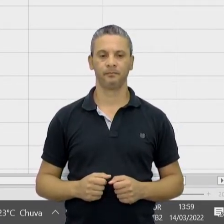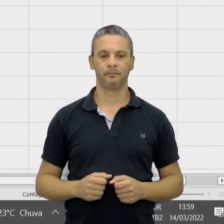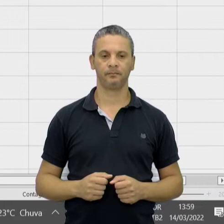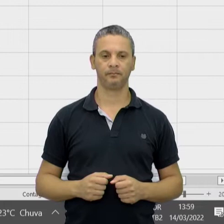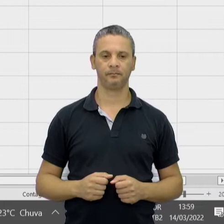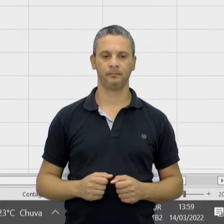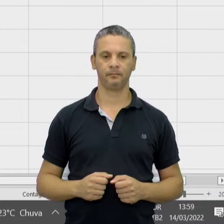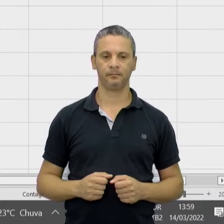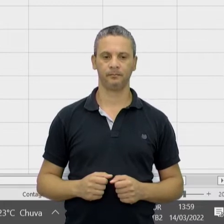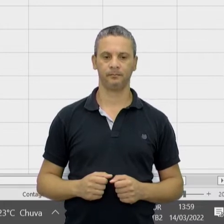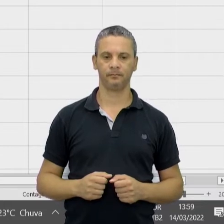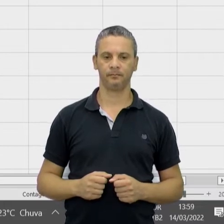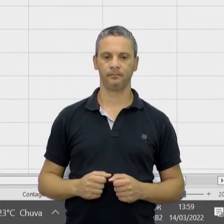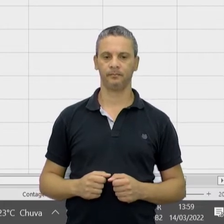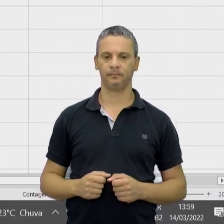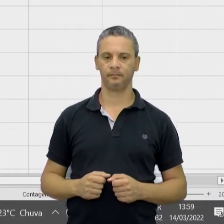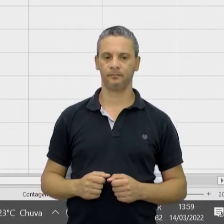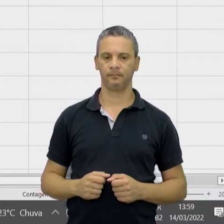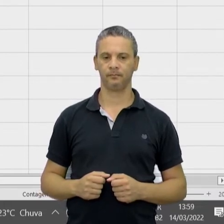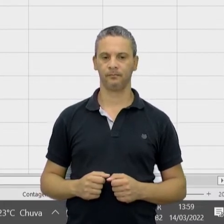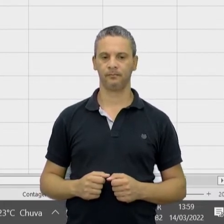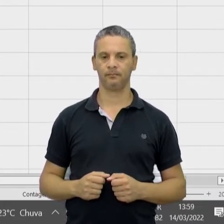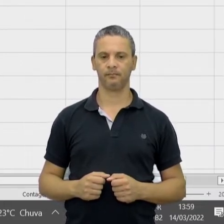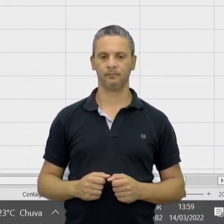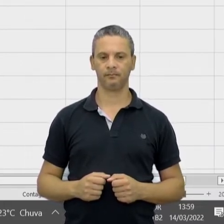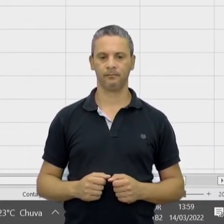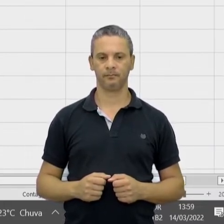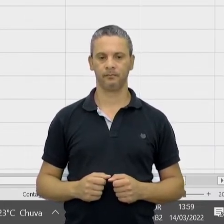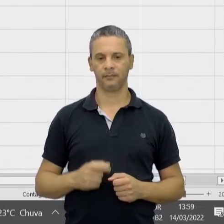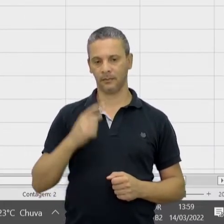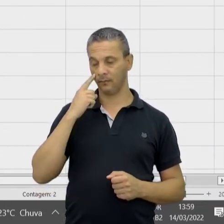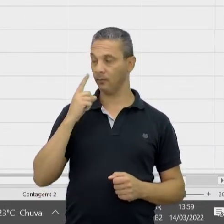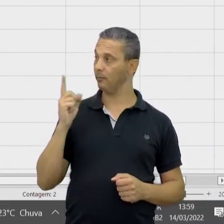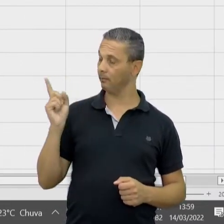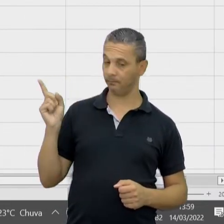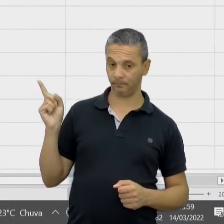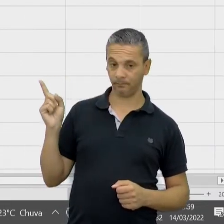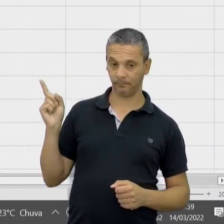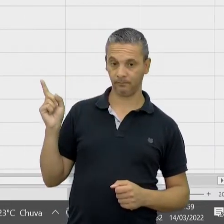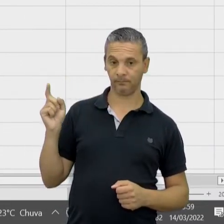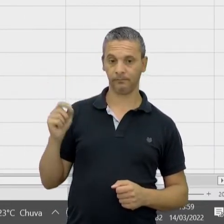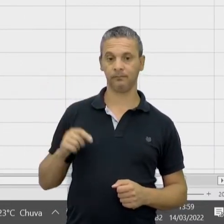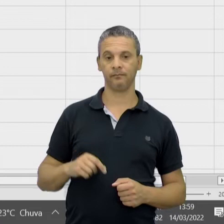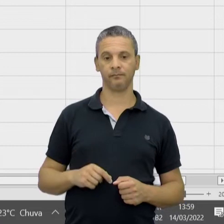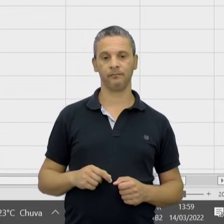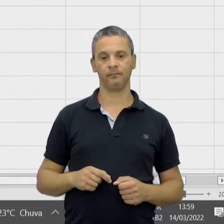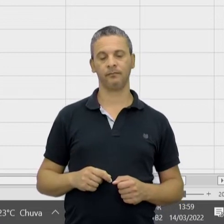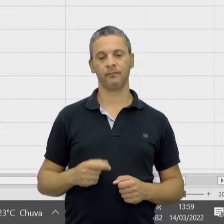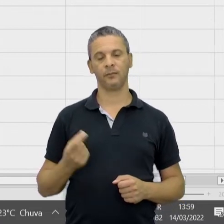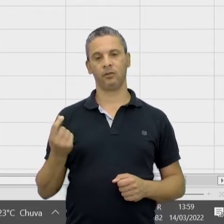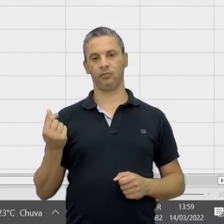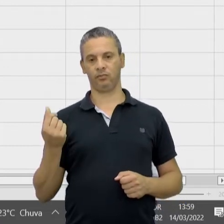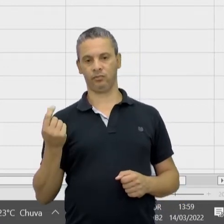Descrição da despesa. Então eu venho aqui, ó, abro aqui. E